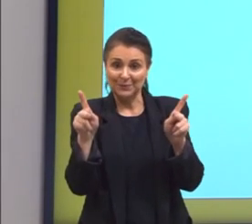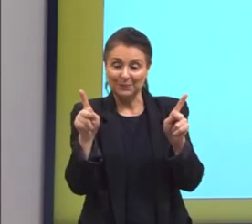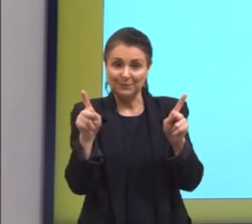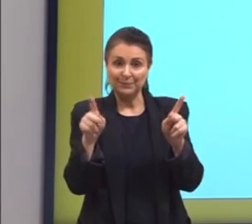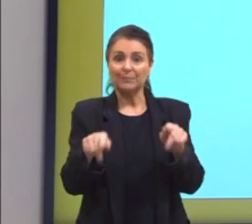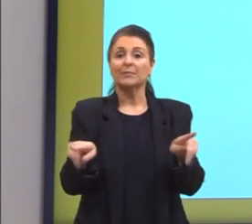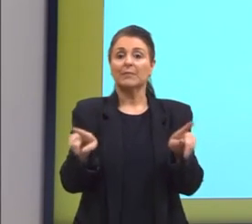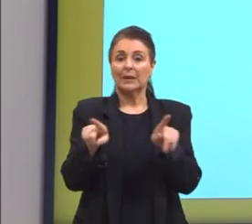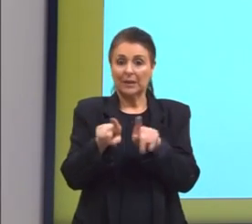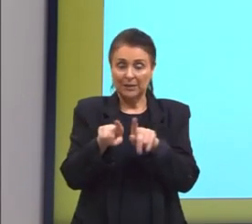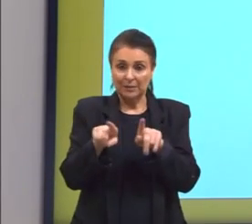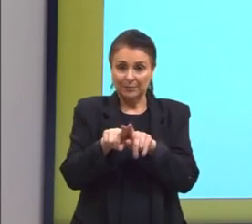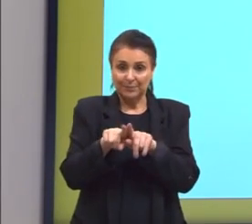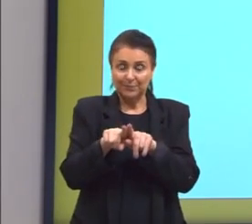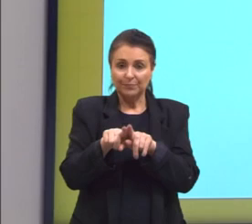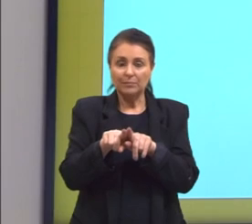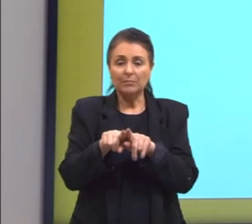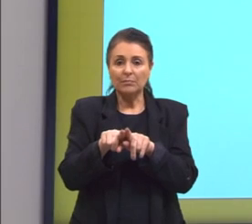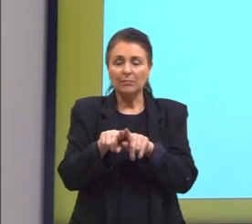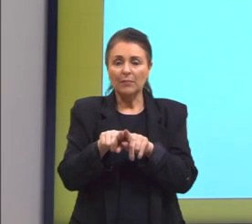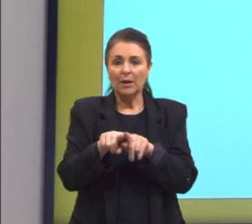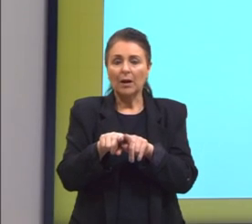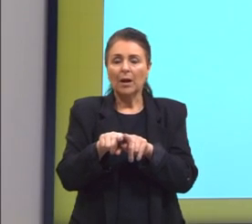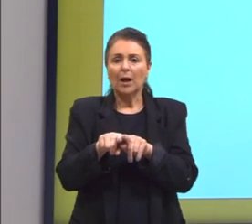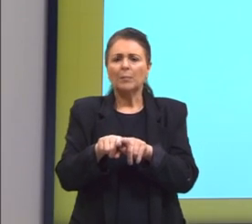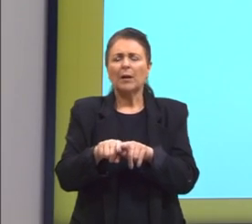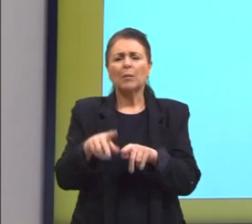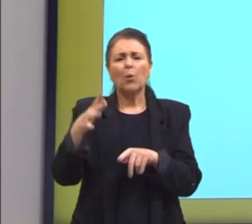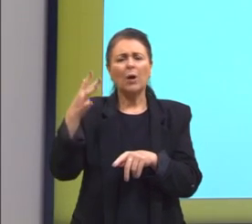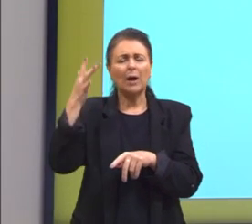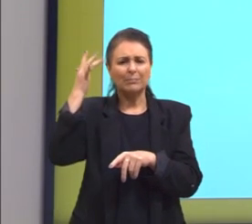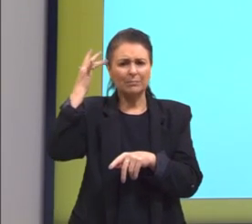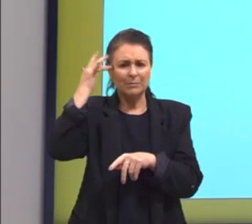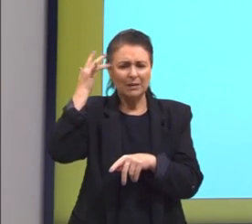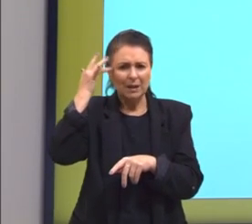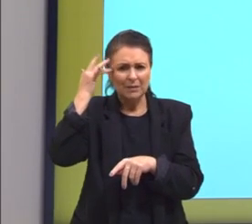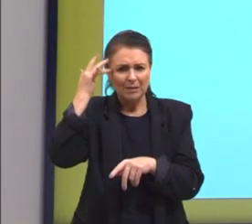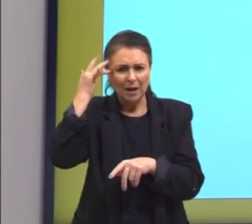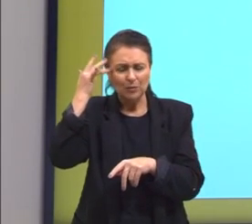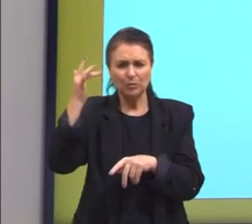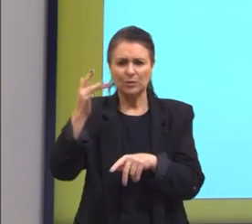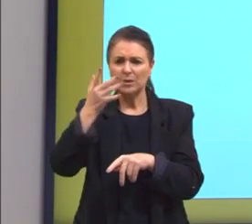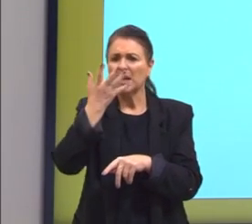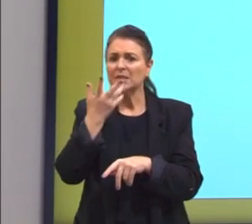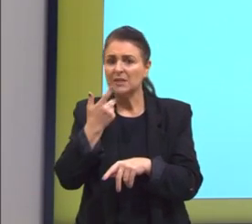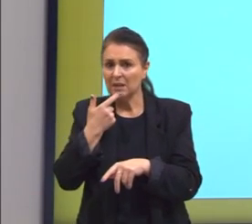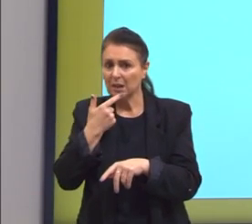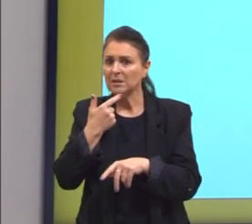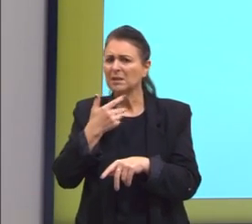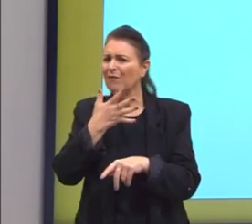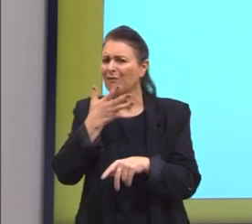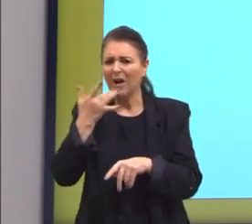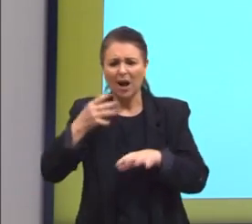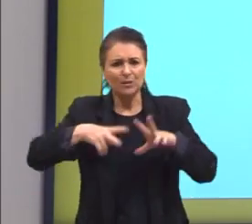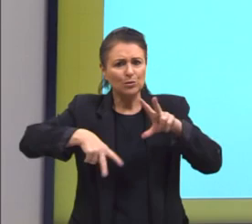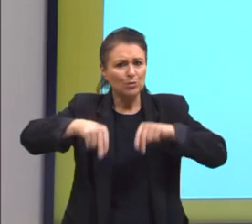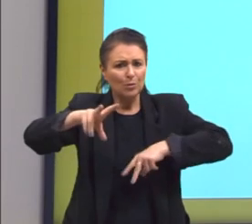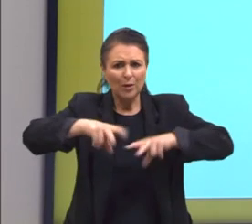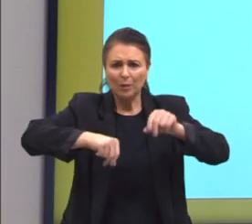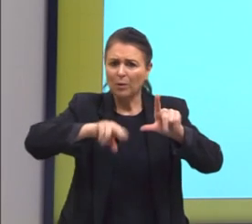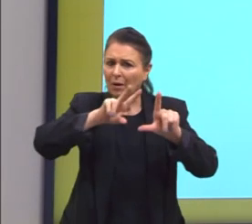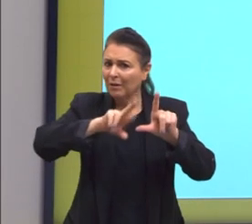Além disso pela pouca maturidade as crianças são facilmente manipuláveis pela mídia